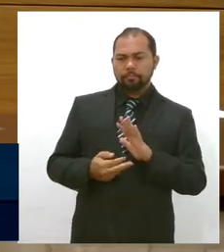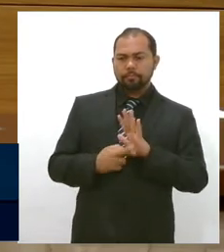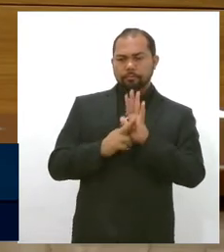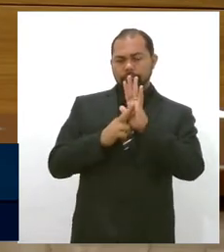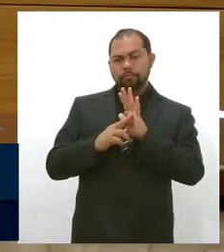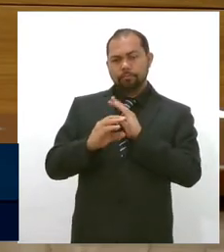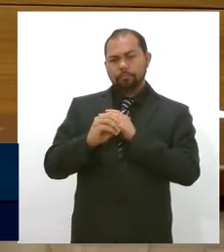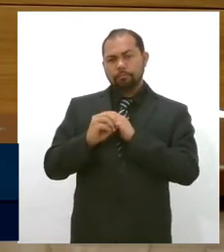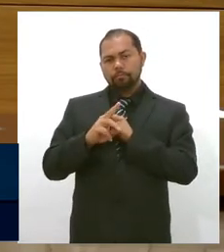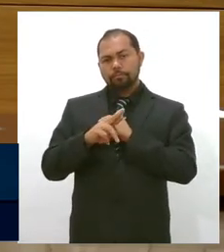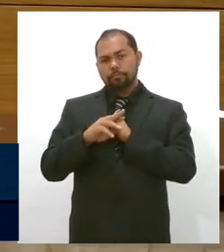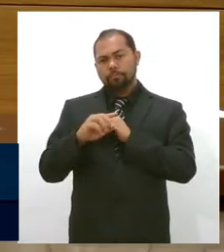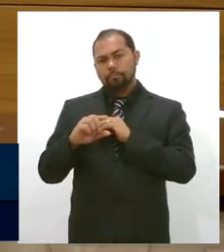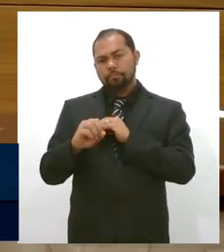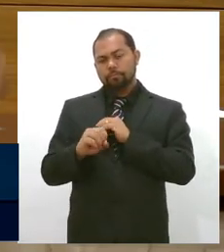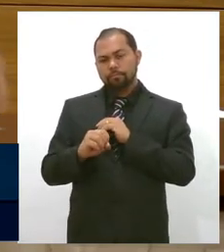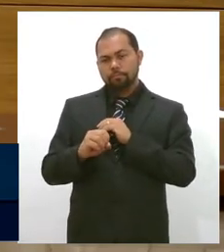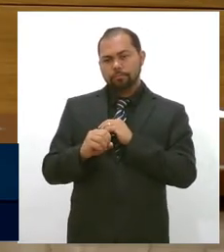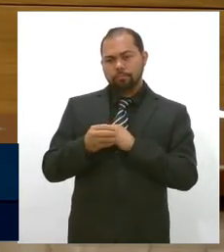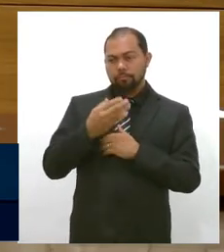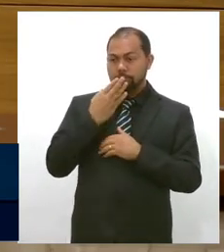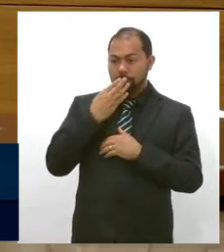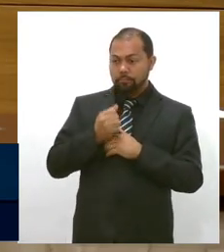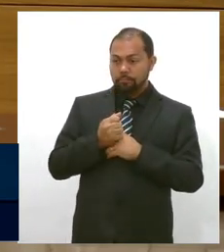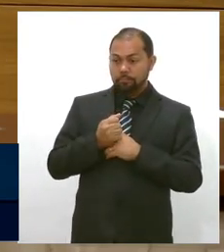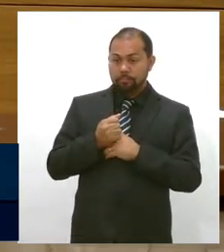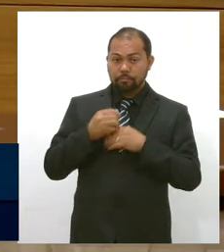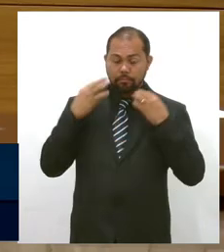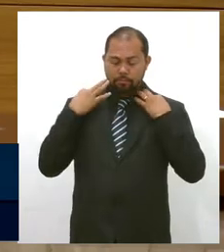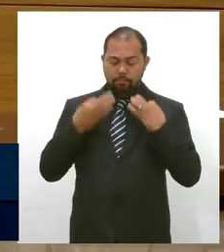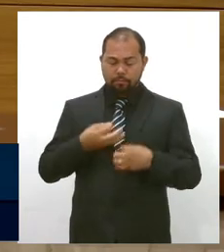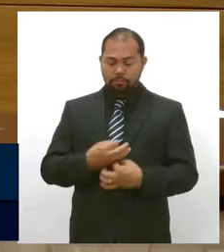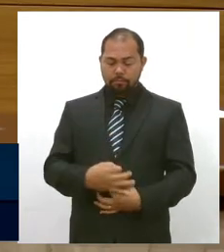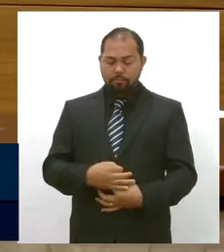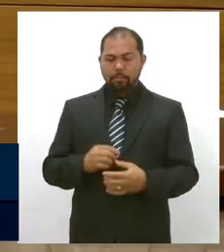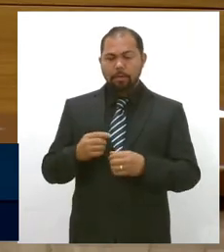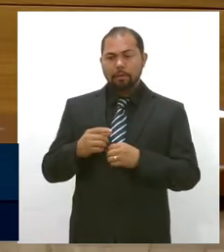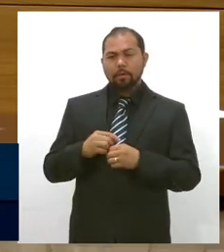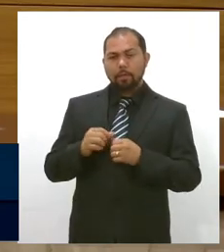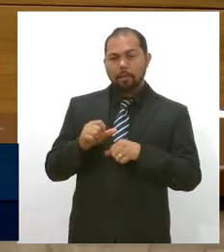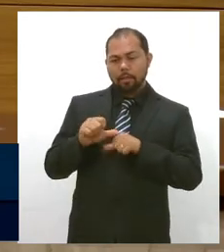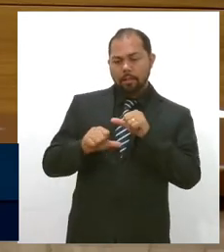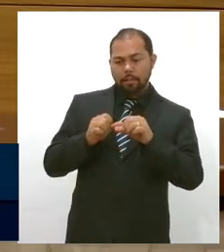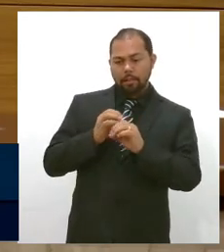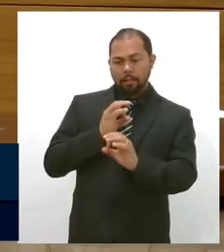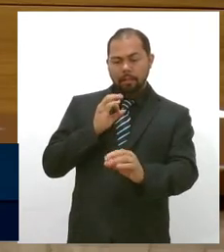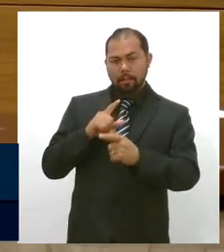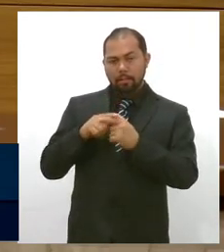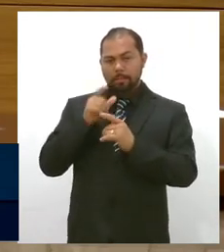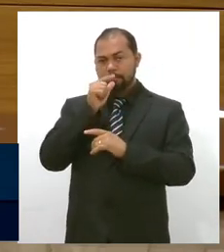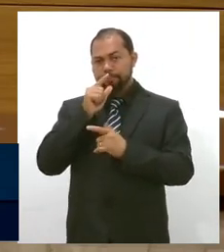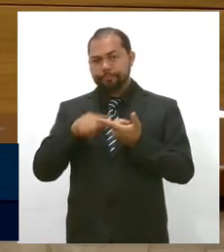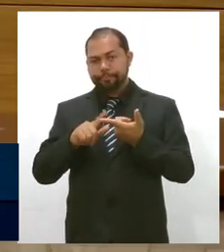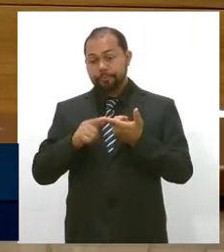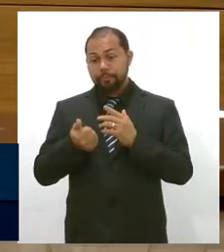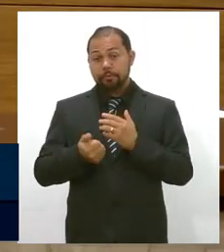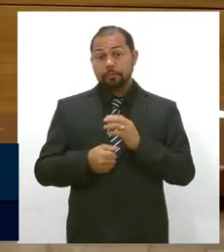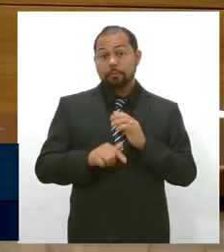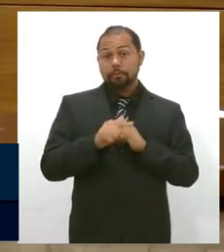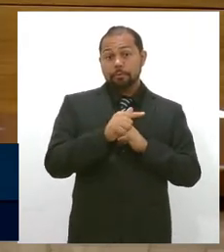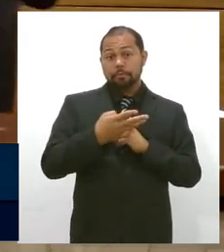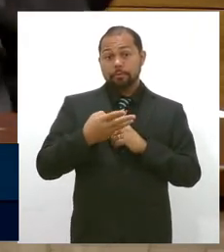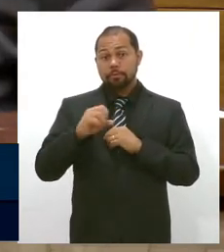saneamento básico no município de Rosário do Catete. Indicação 748/2022, da mesma autoria. Senhor presidente,